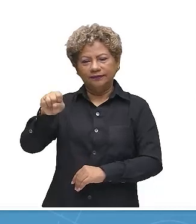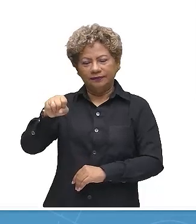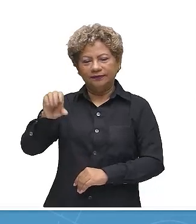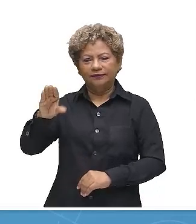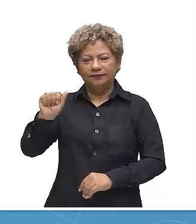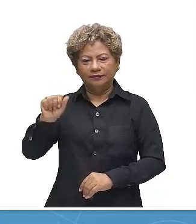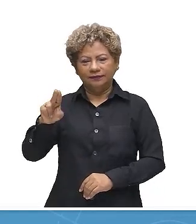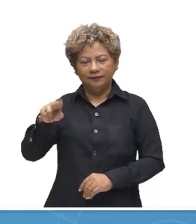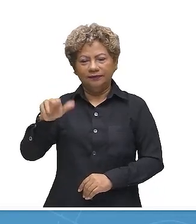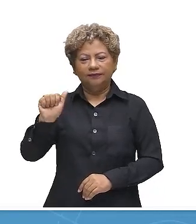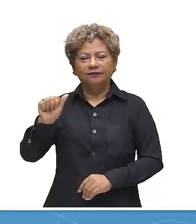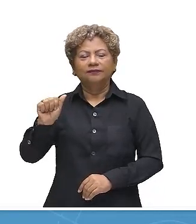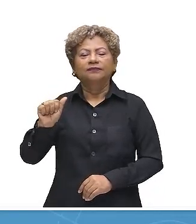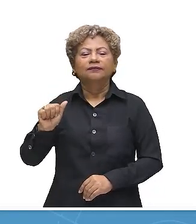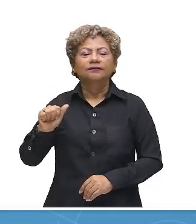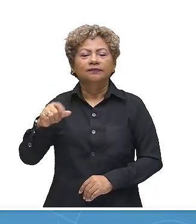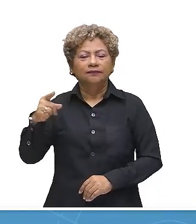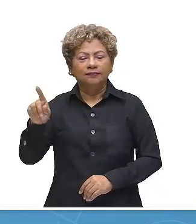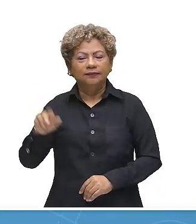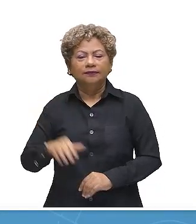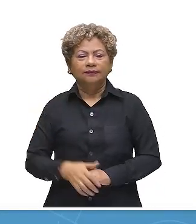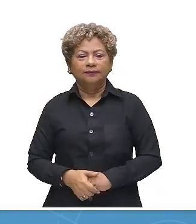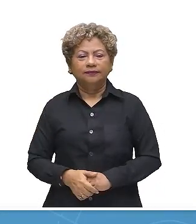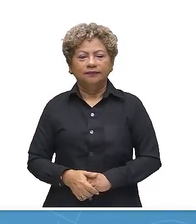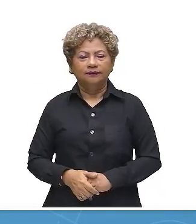questões. João Emanuel, letra D.